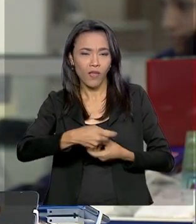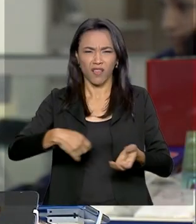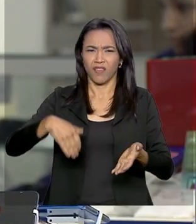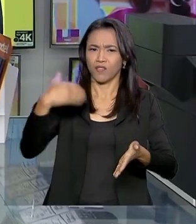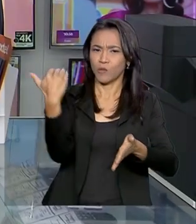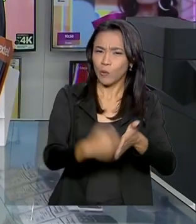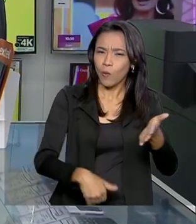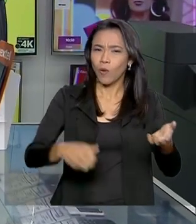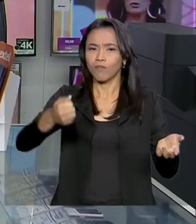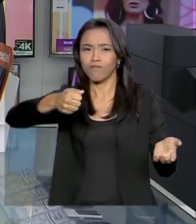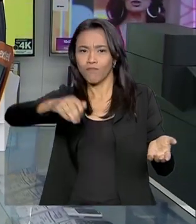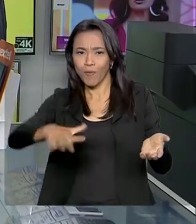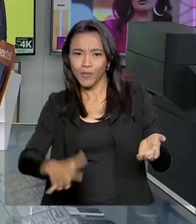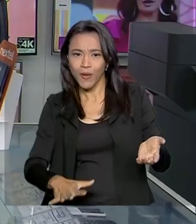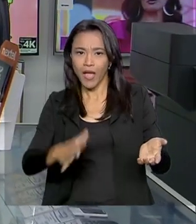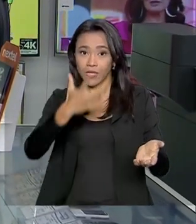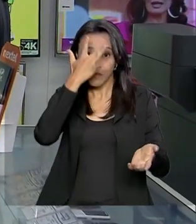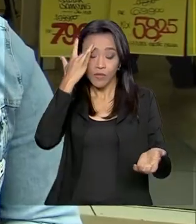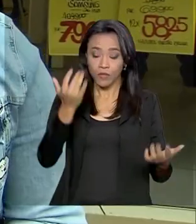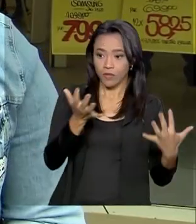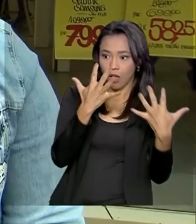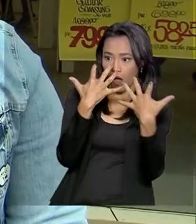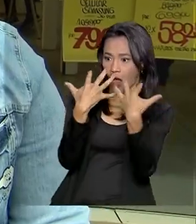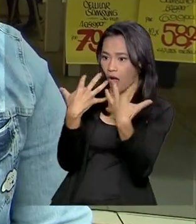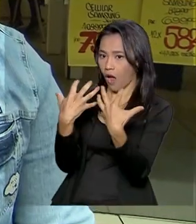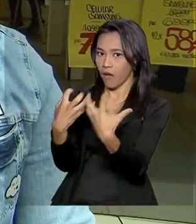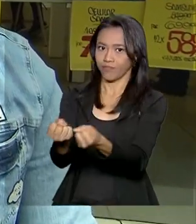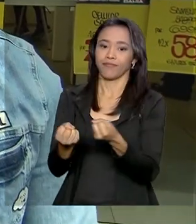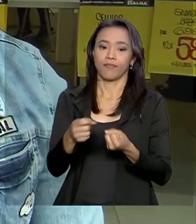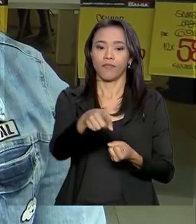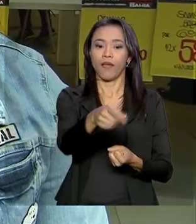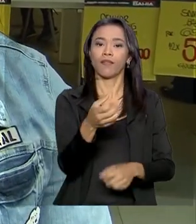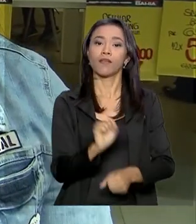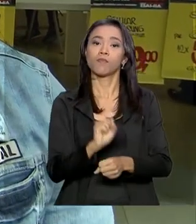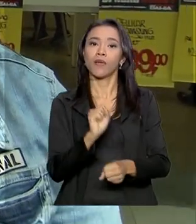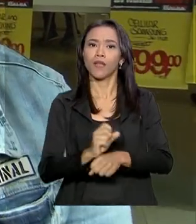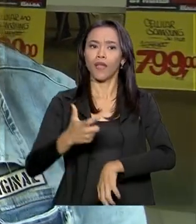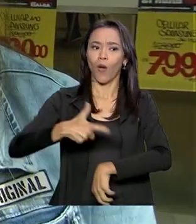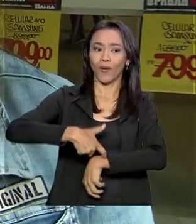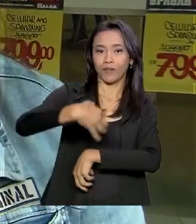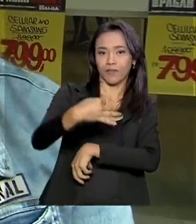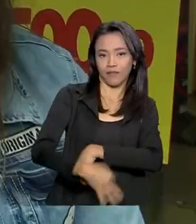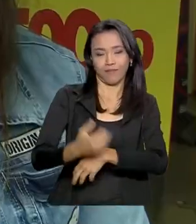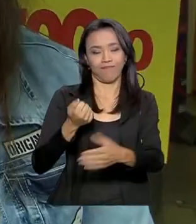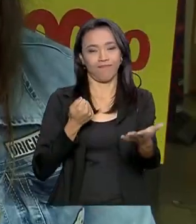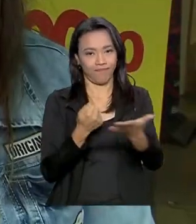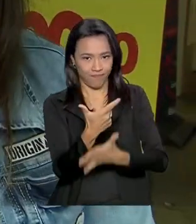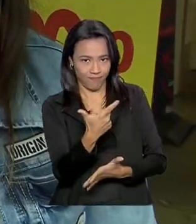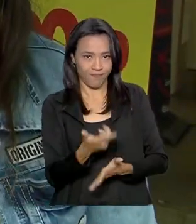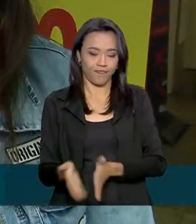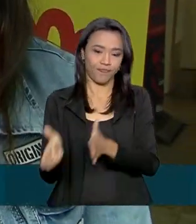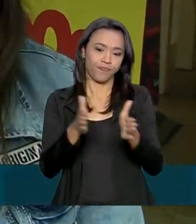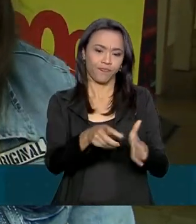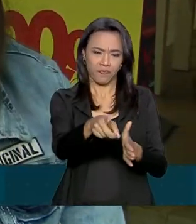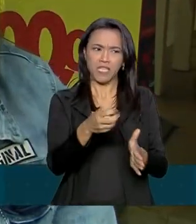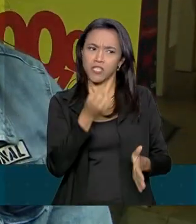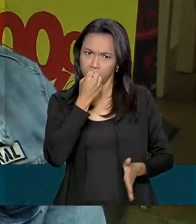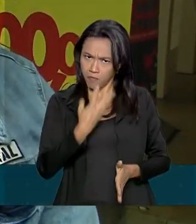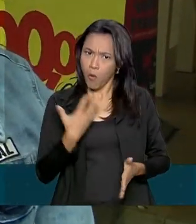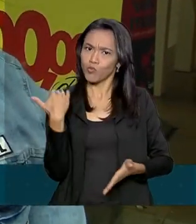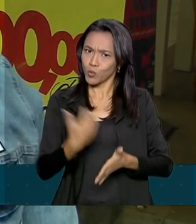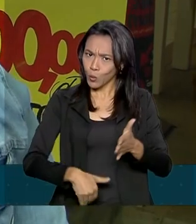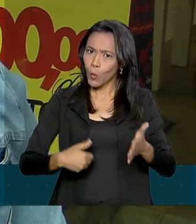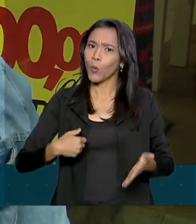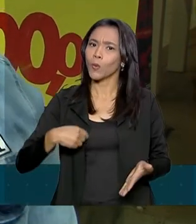e promoções atraem os consumidores. A Aline está esperando o melhor momento para comprar. Se tiver desconto bom, a gente